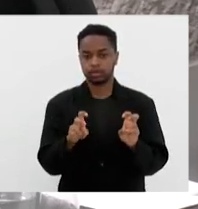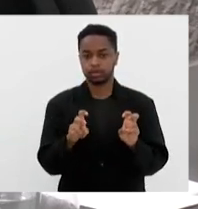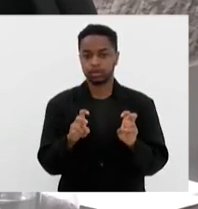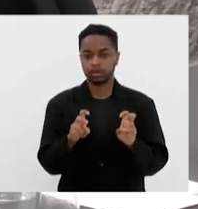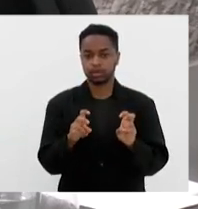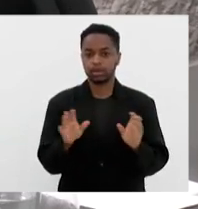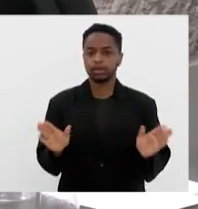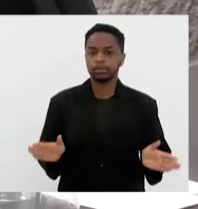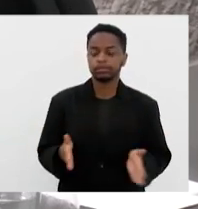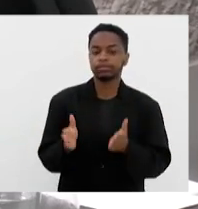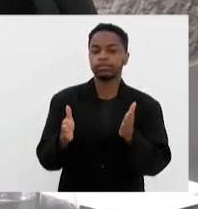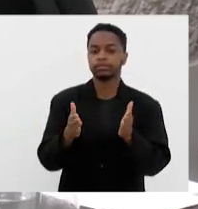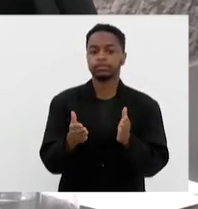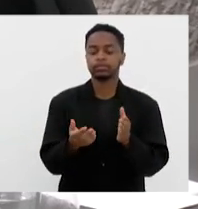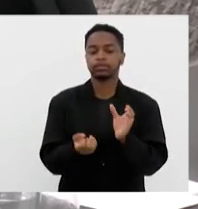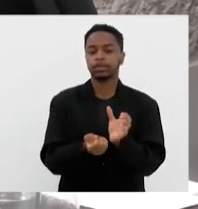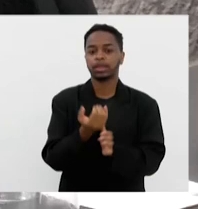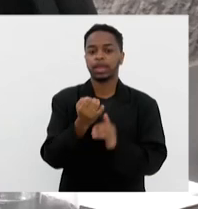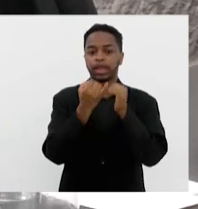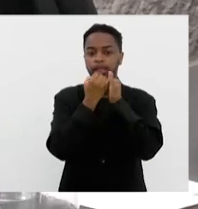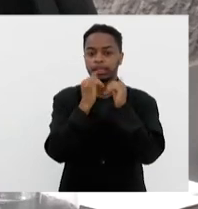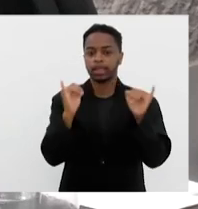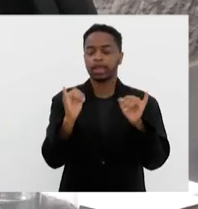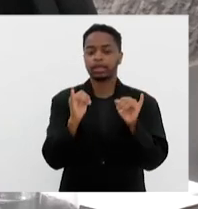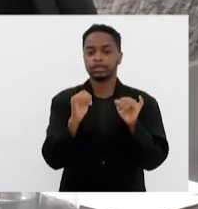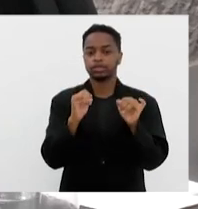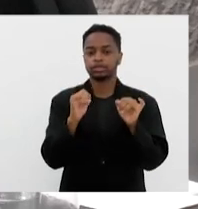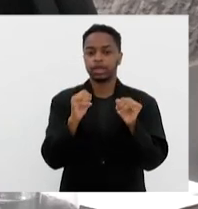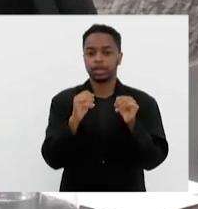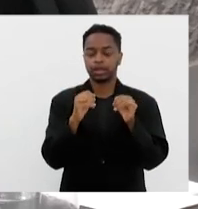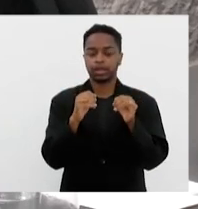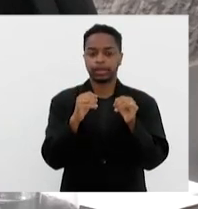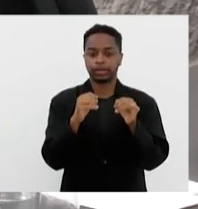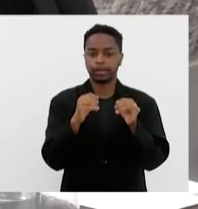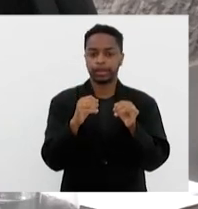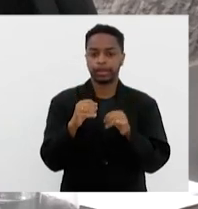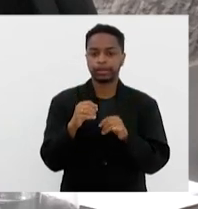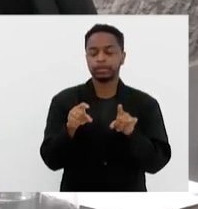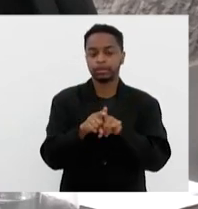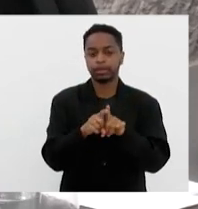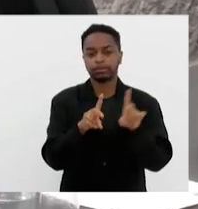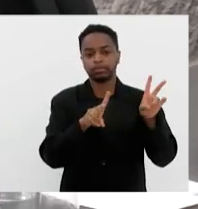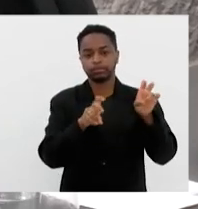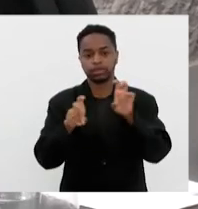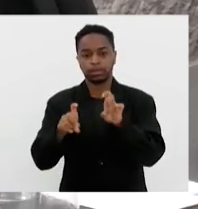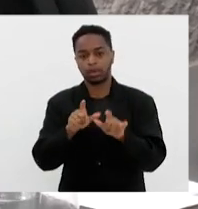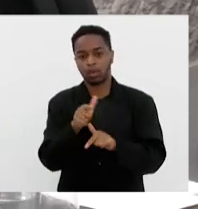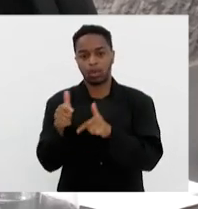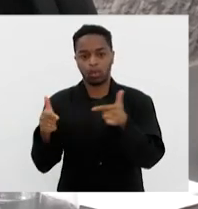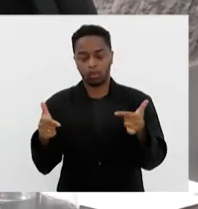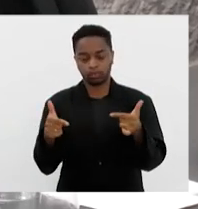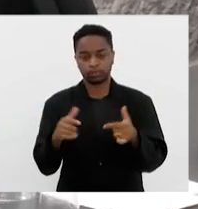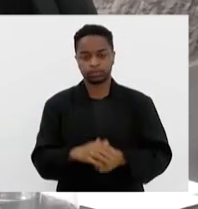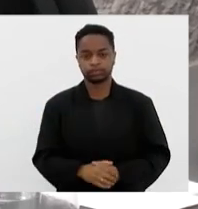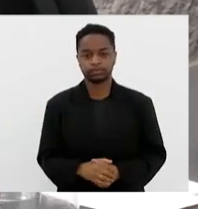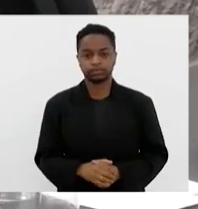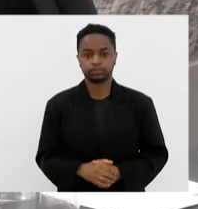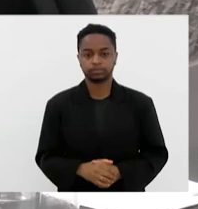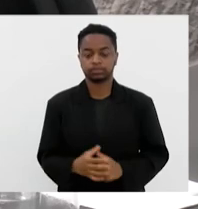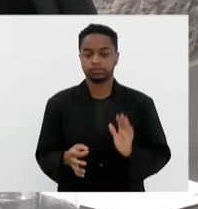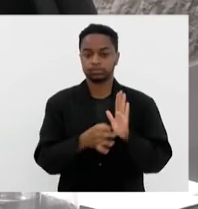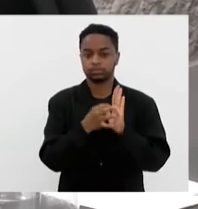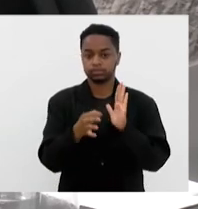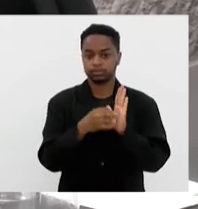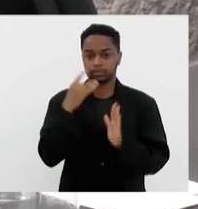à geração de energia elétrica alternativa e dá outras providências. O parecer do deputado Filipinho